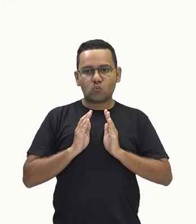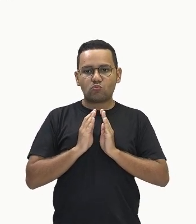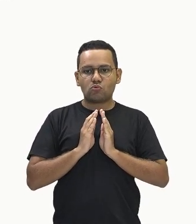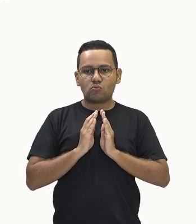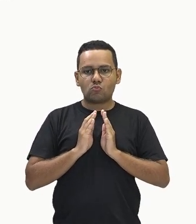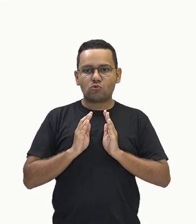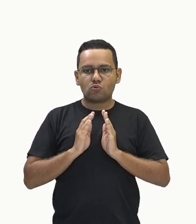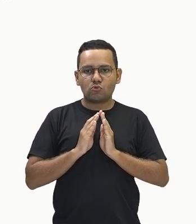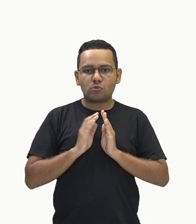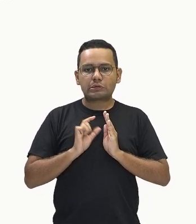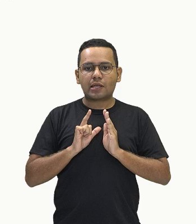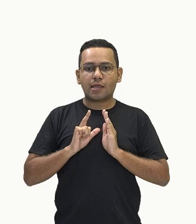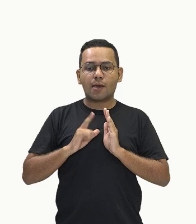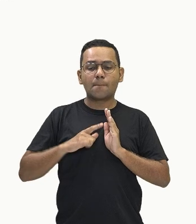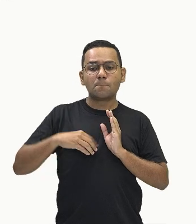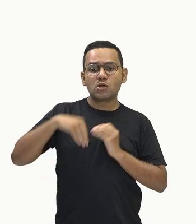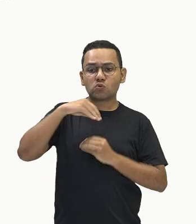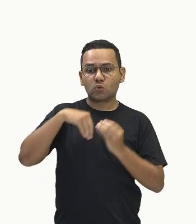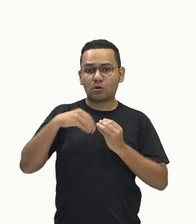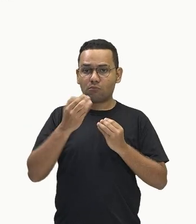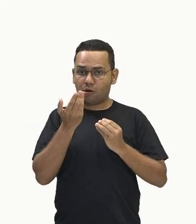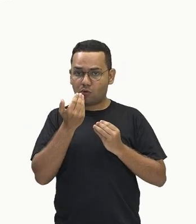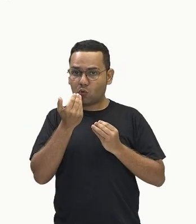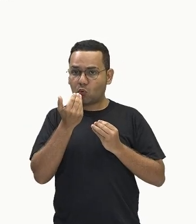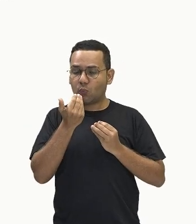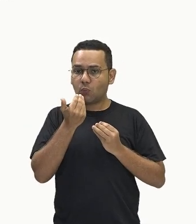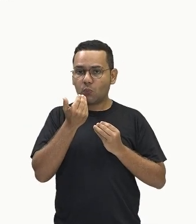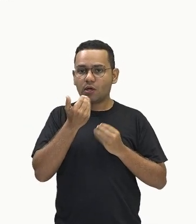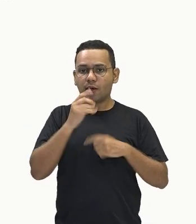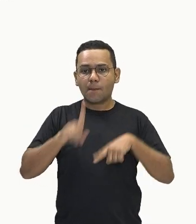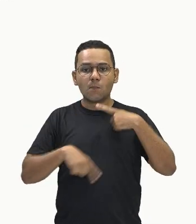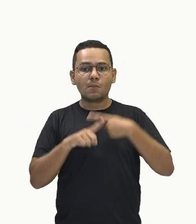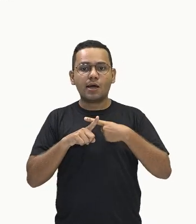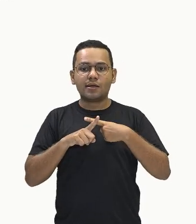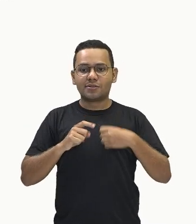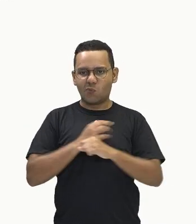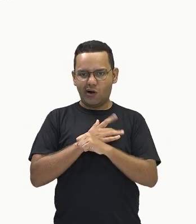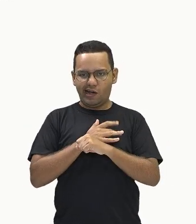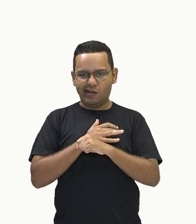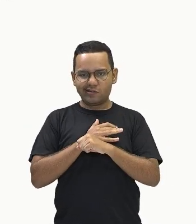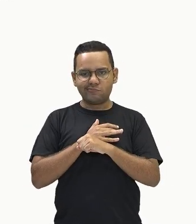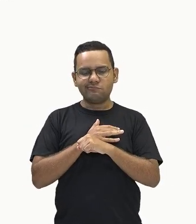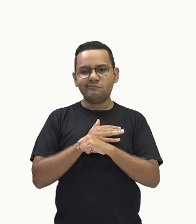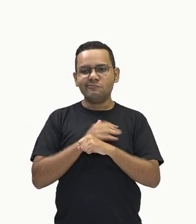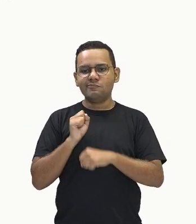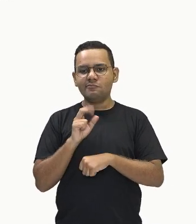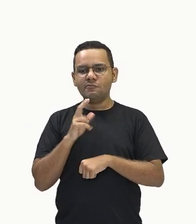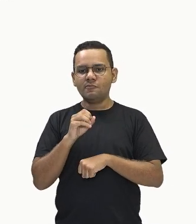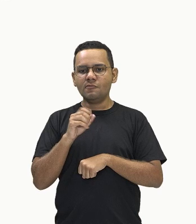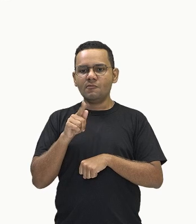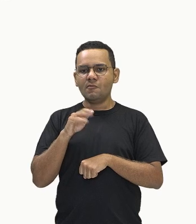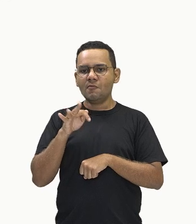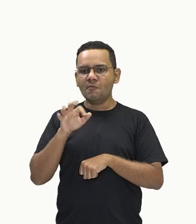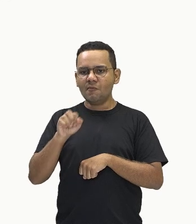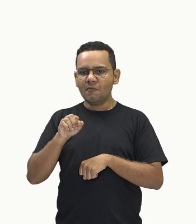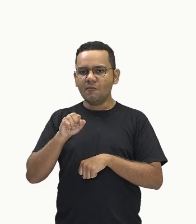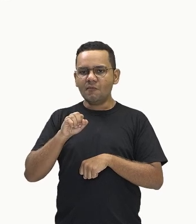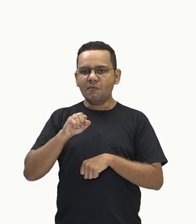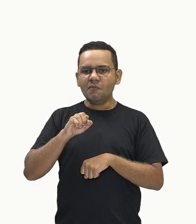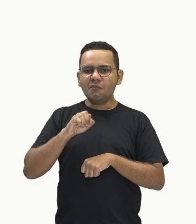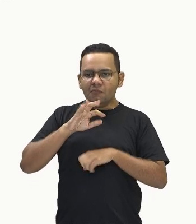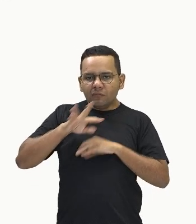o bolo alimentar ao suco gástrico, que é produzido pelas glândulas